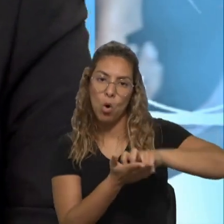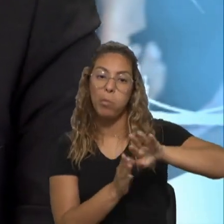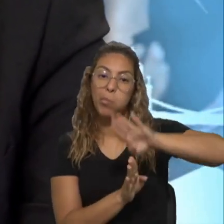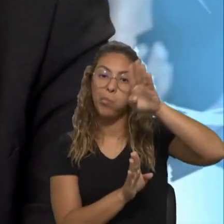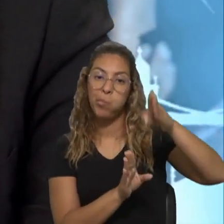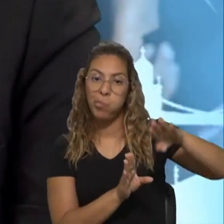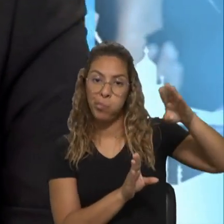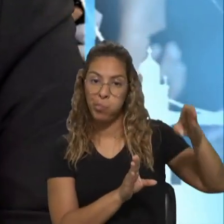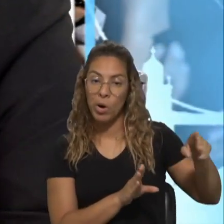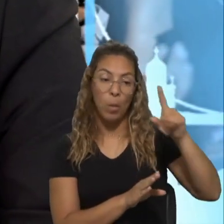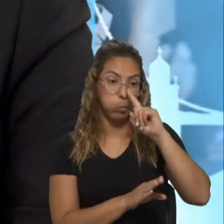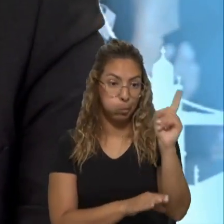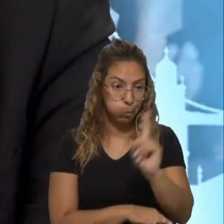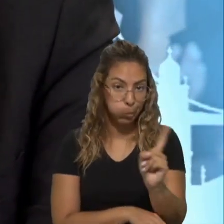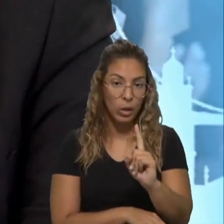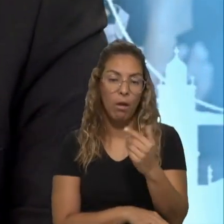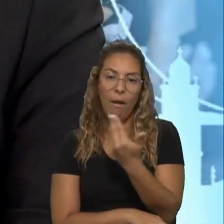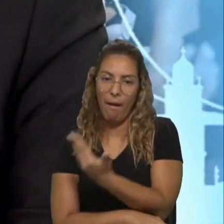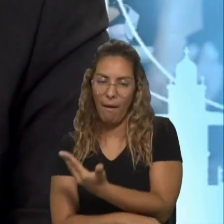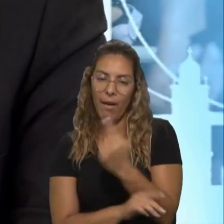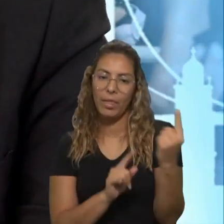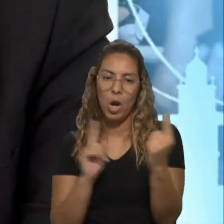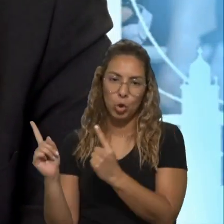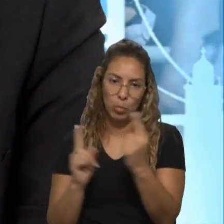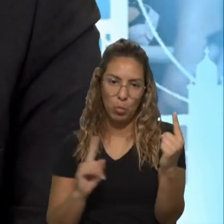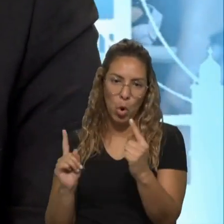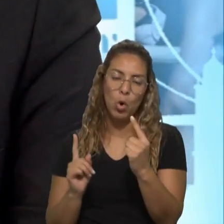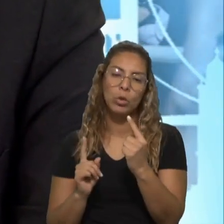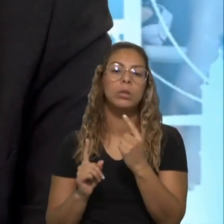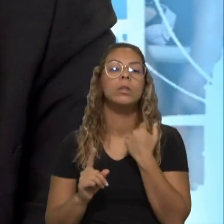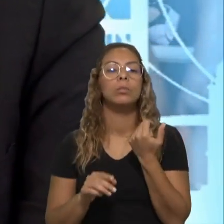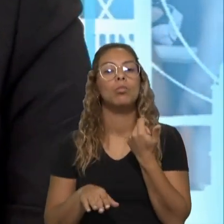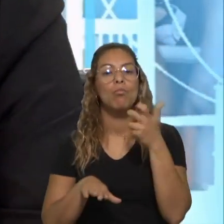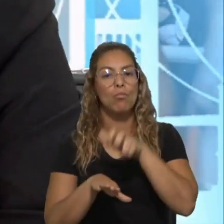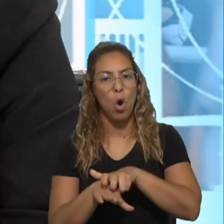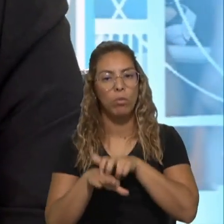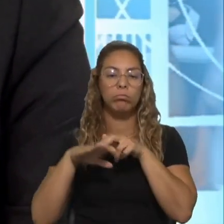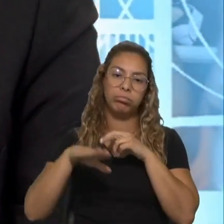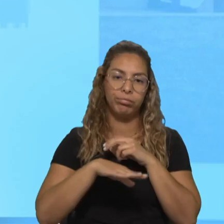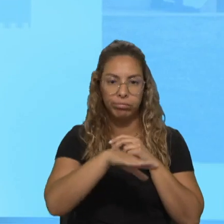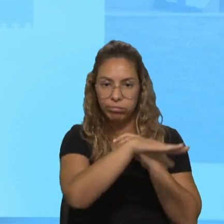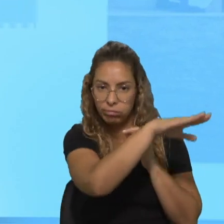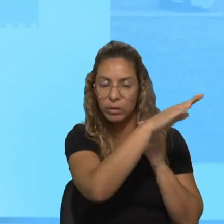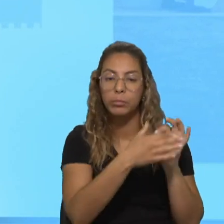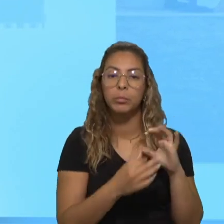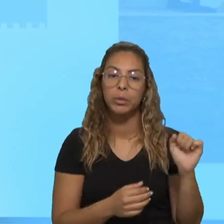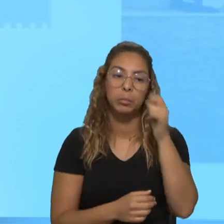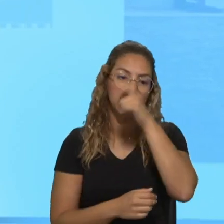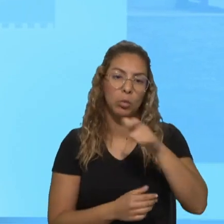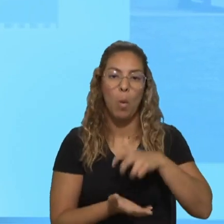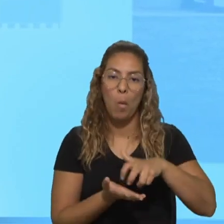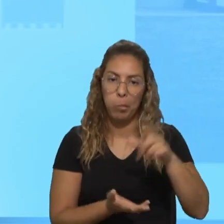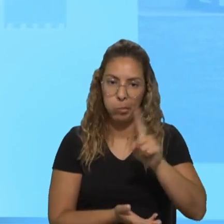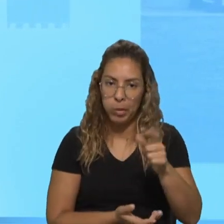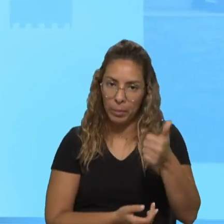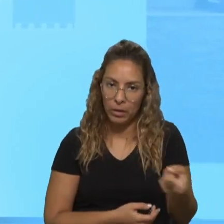não tiver, haverá, obviamente, um meio de transporte que possibilitará a chegada dos menos capacitados para fazer o caminho. Quem